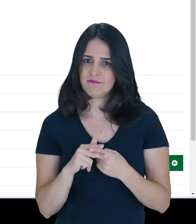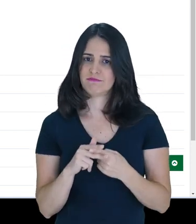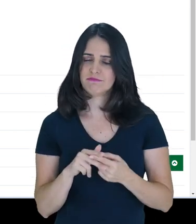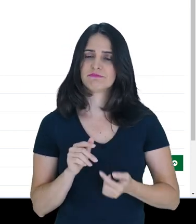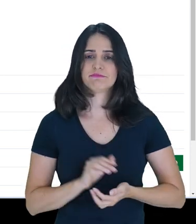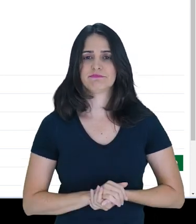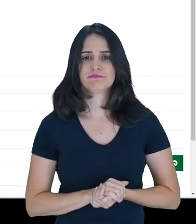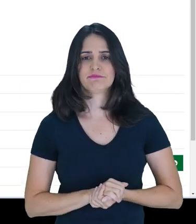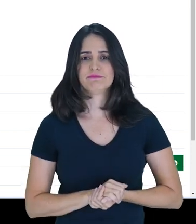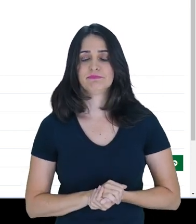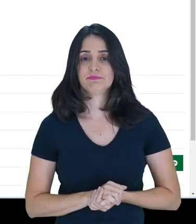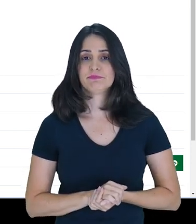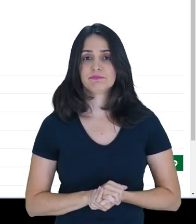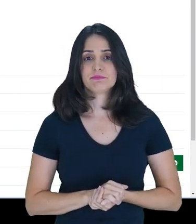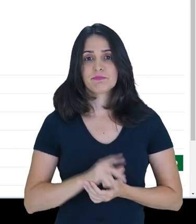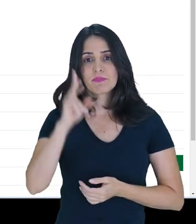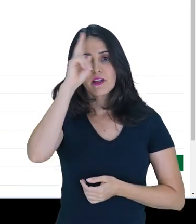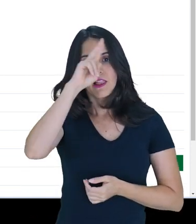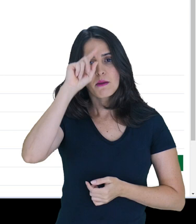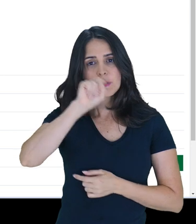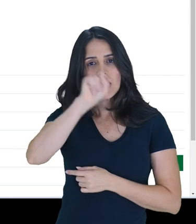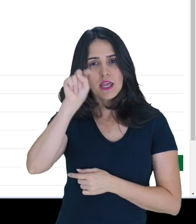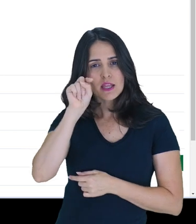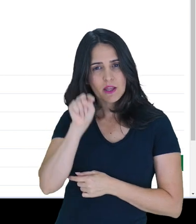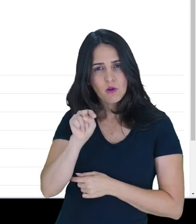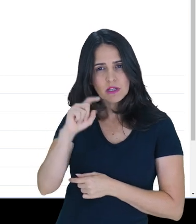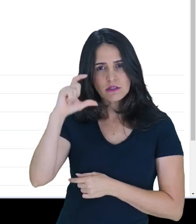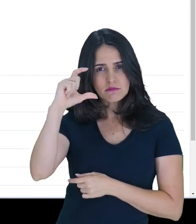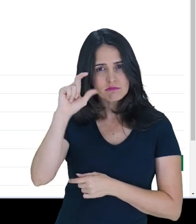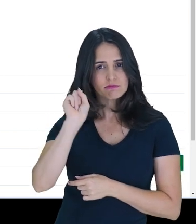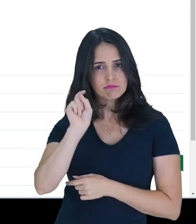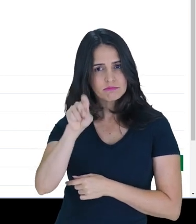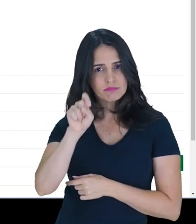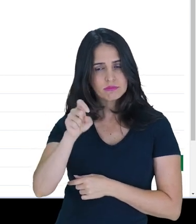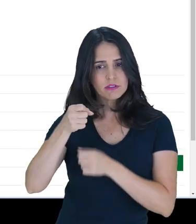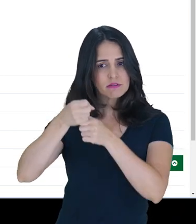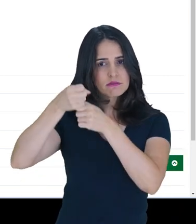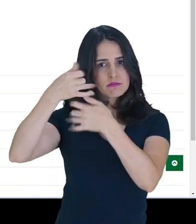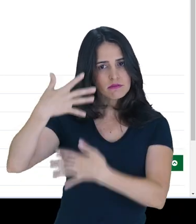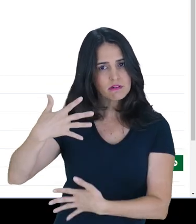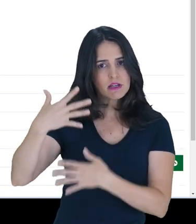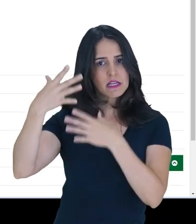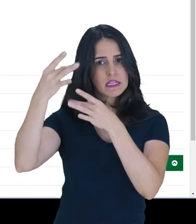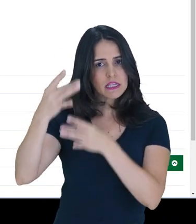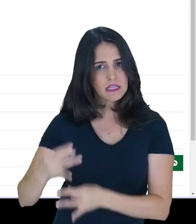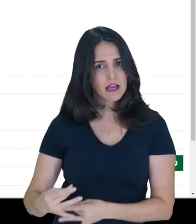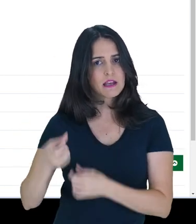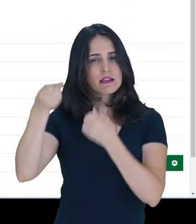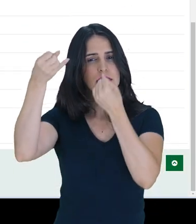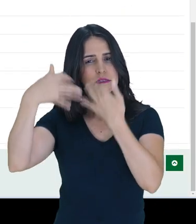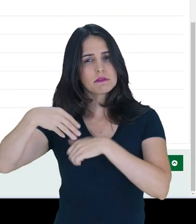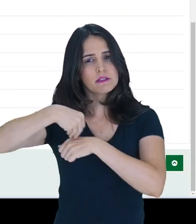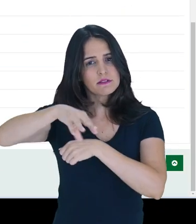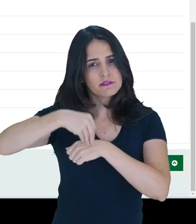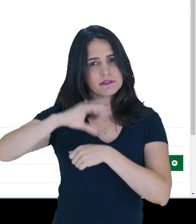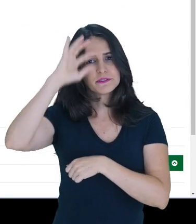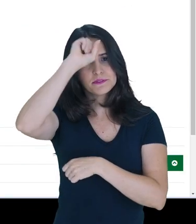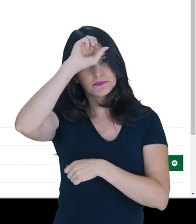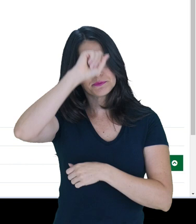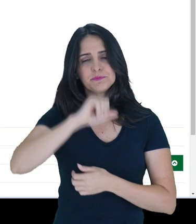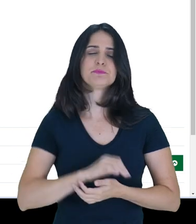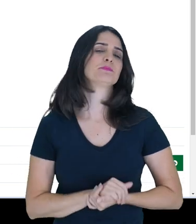e lembre-se sempre de clicar aqui na interrogação caso não lembro o que significa para cada uma delas